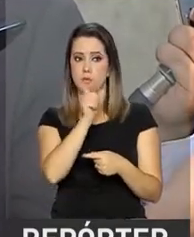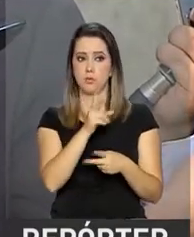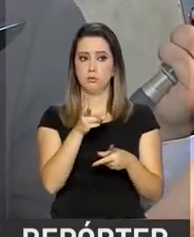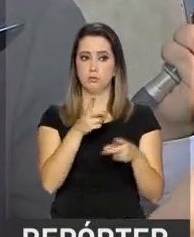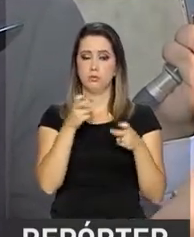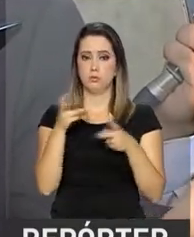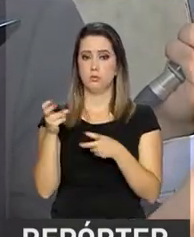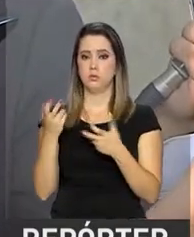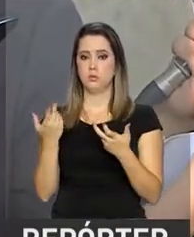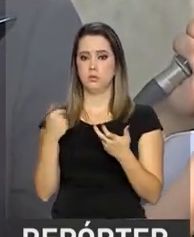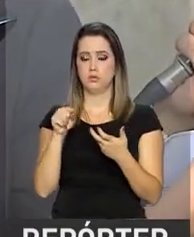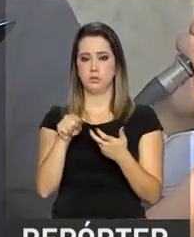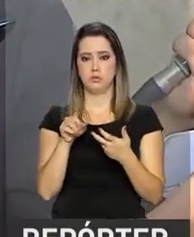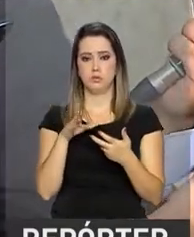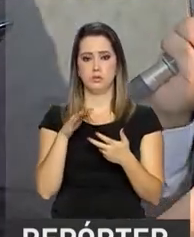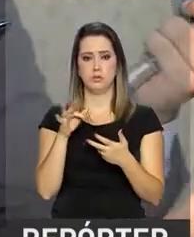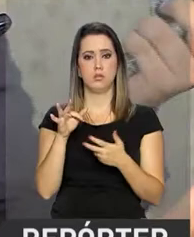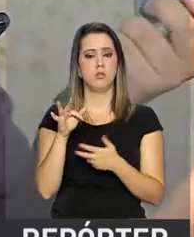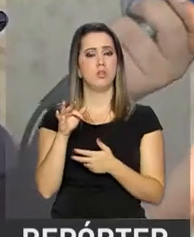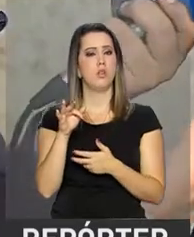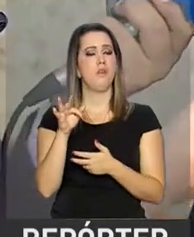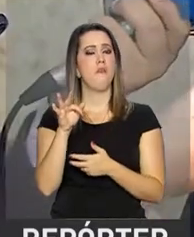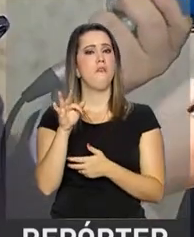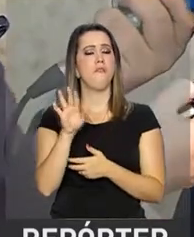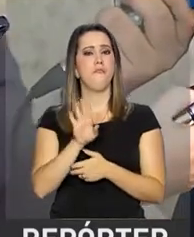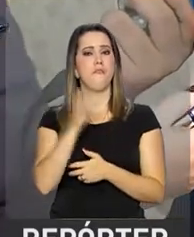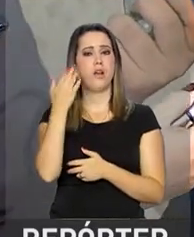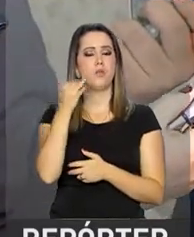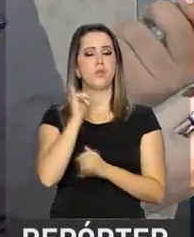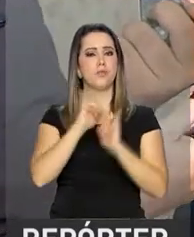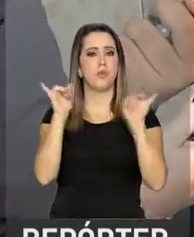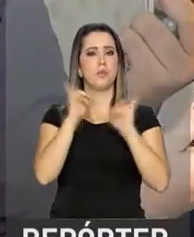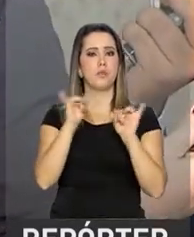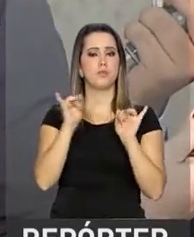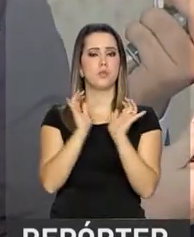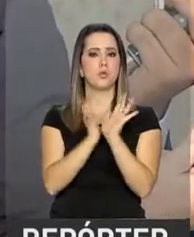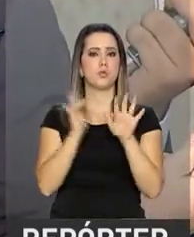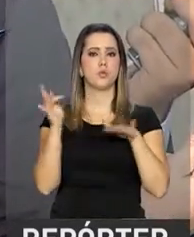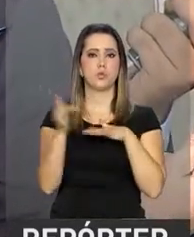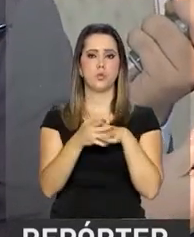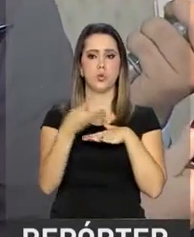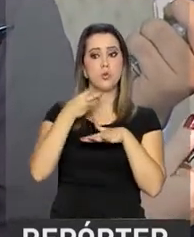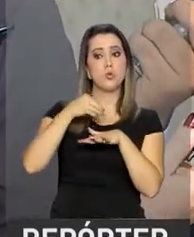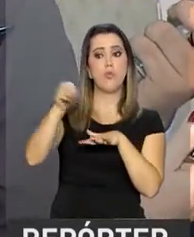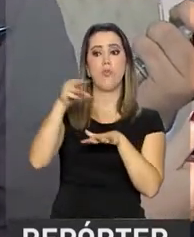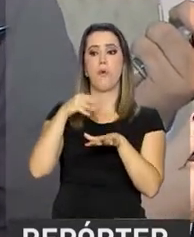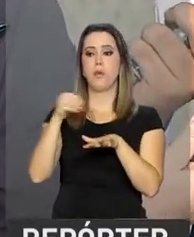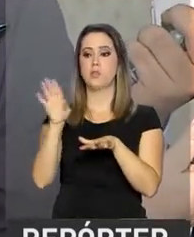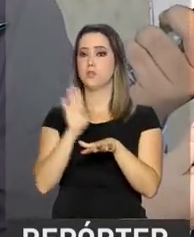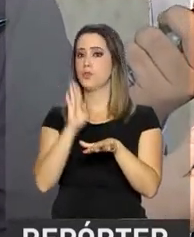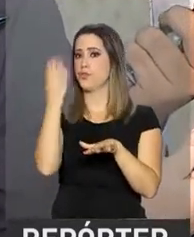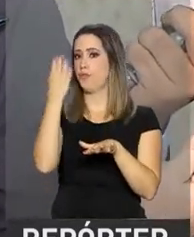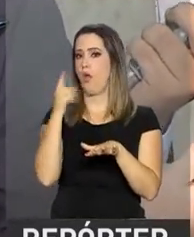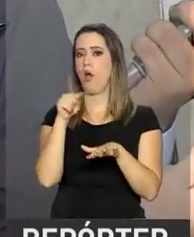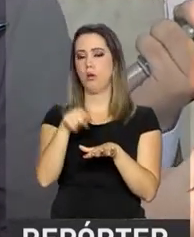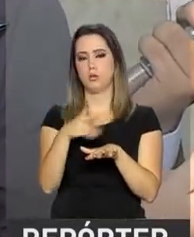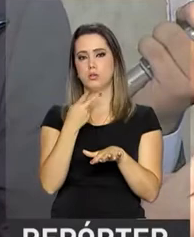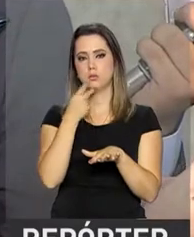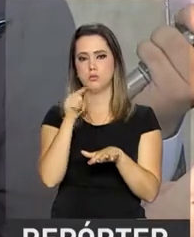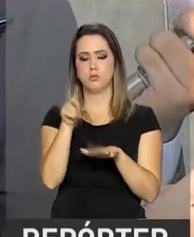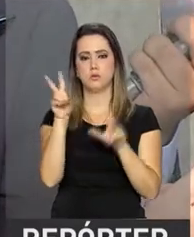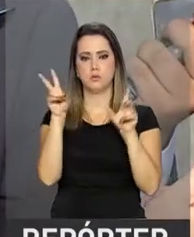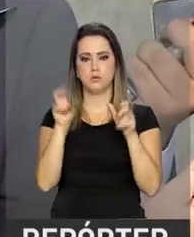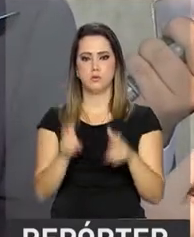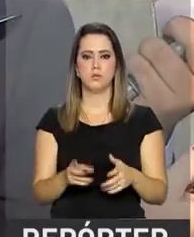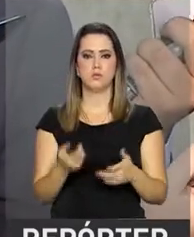a fake news aí que circula na rede social, ela trazia informações erradas a respeito desse